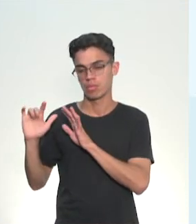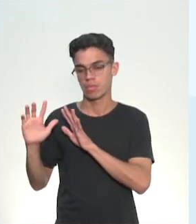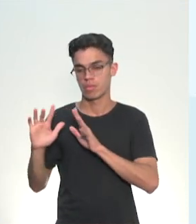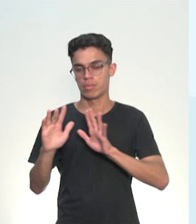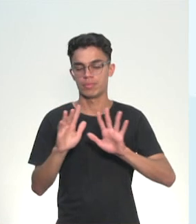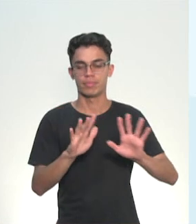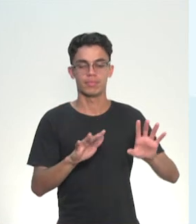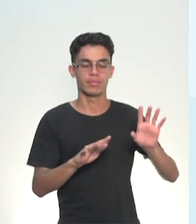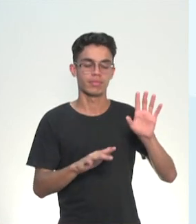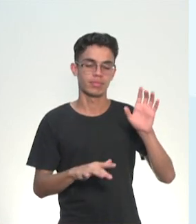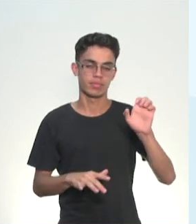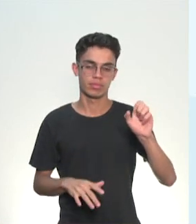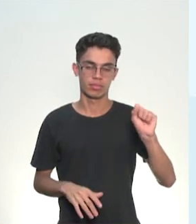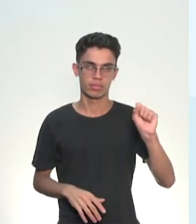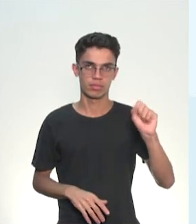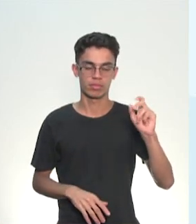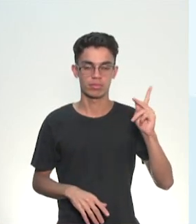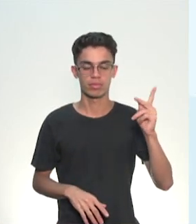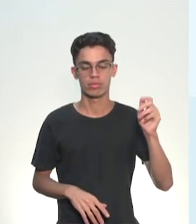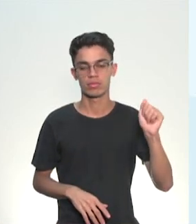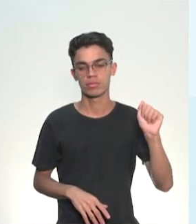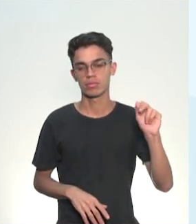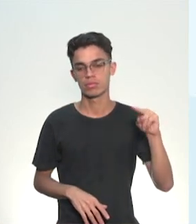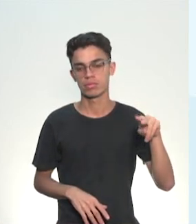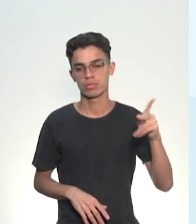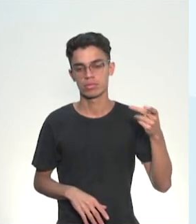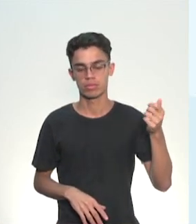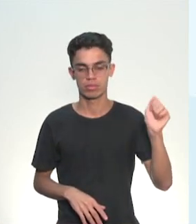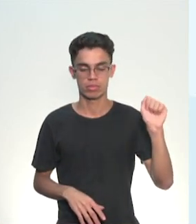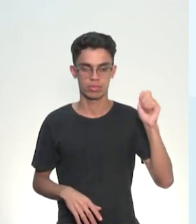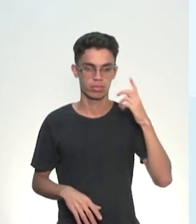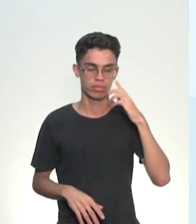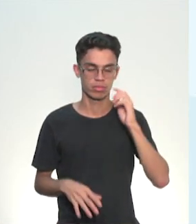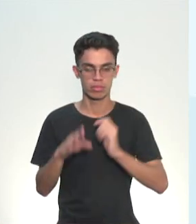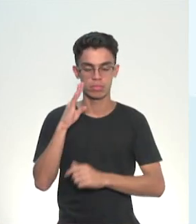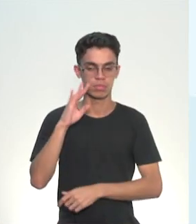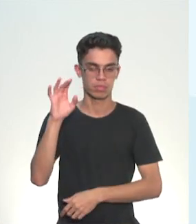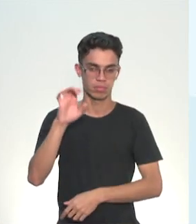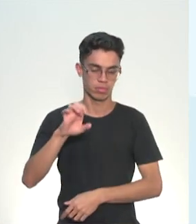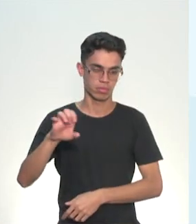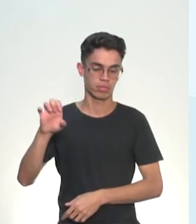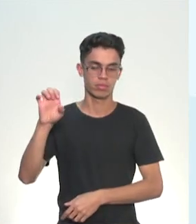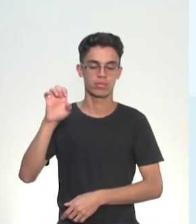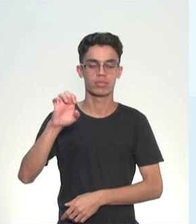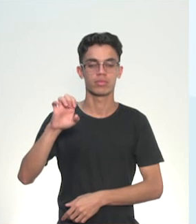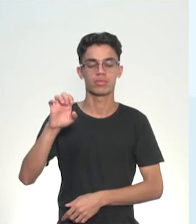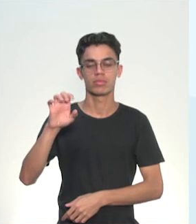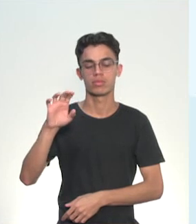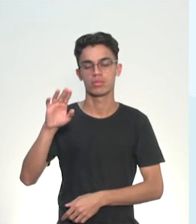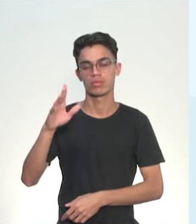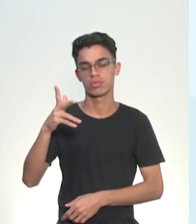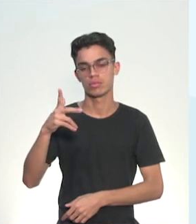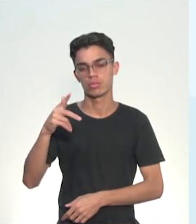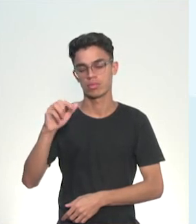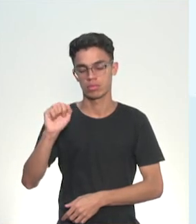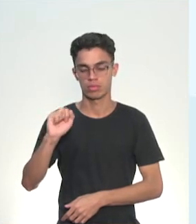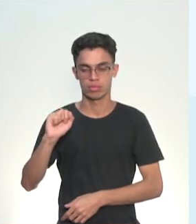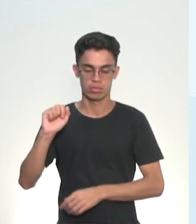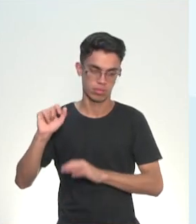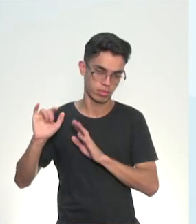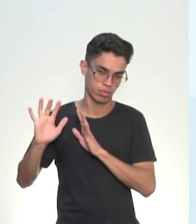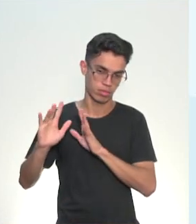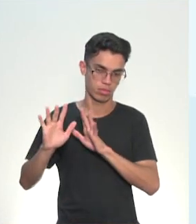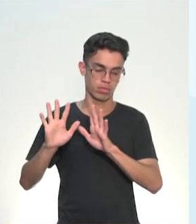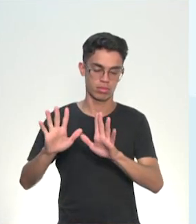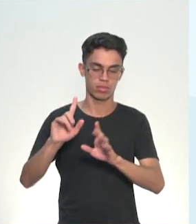francesa na Espanha, a monarquia espanhola cai, né, o Fernando VII, o rei, cai, e quem assume é o José Bonaparte. E